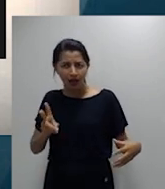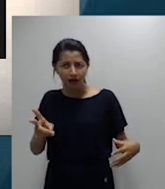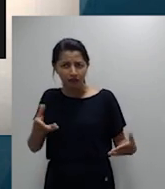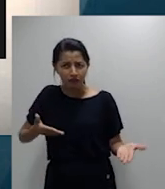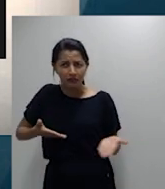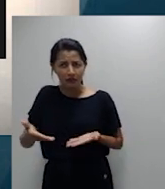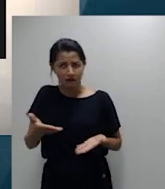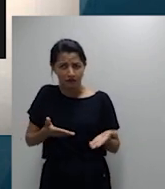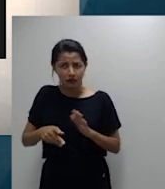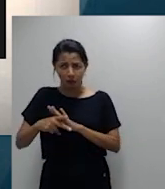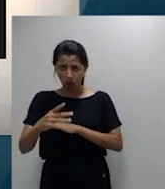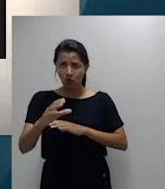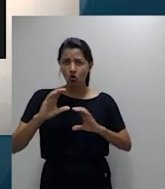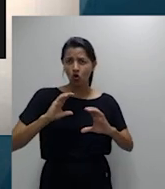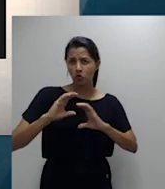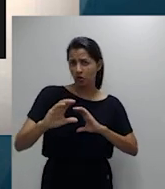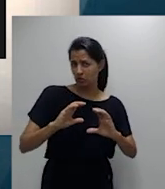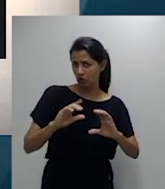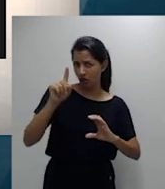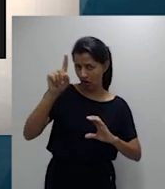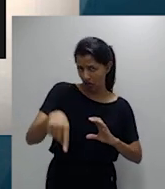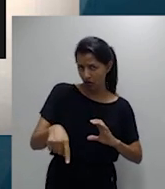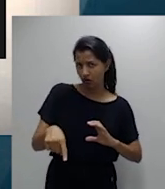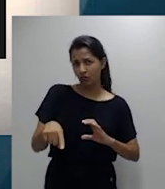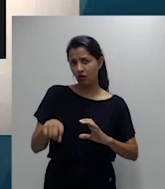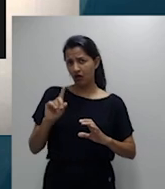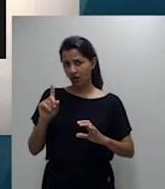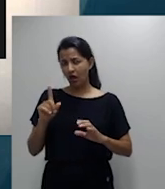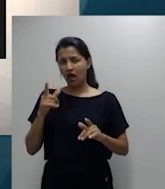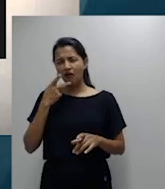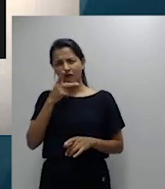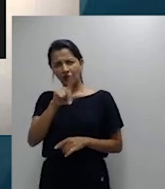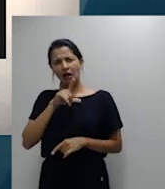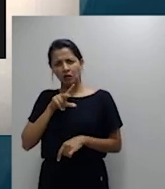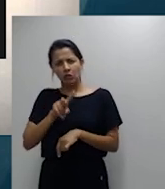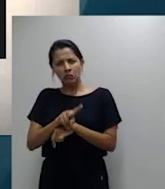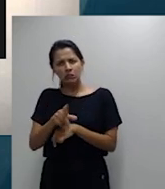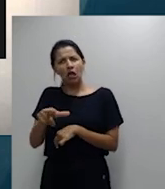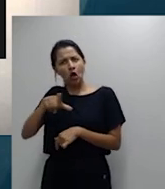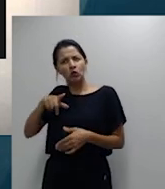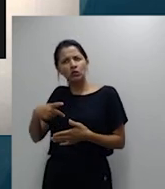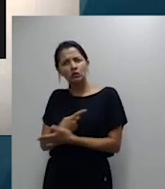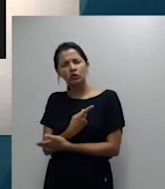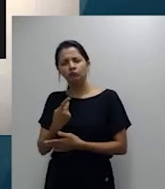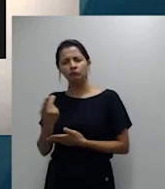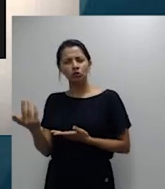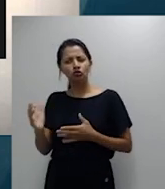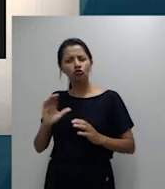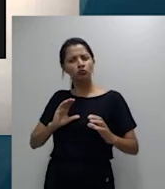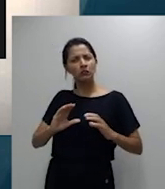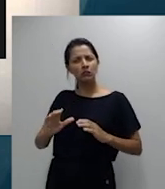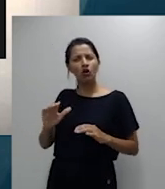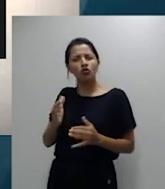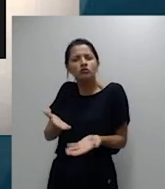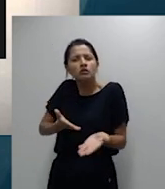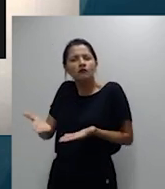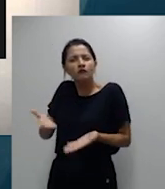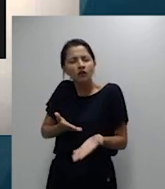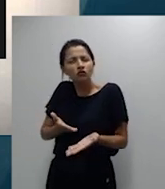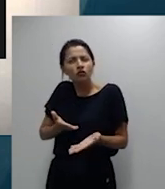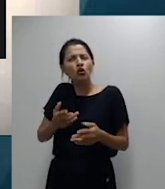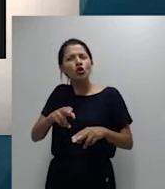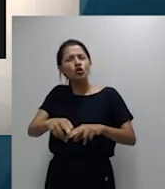de comunicação podemos falar que existe prestação de serviço comunicação apenas por um roteador o reprodutor de